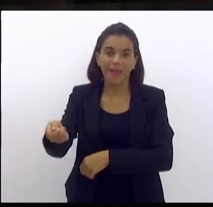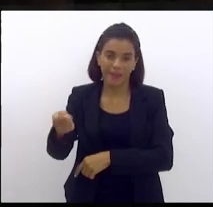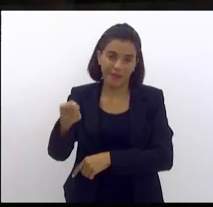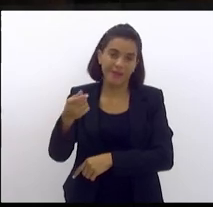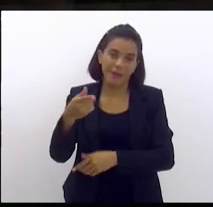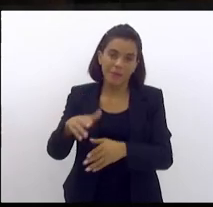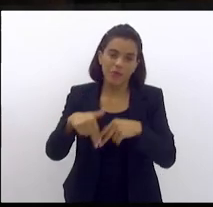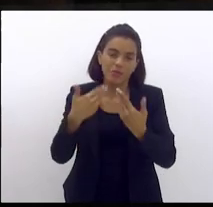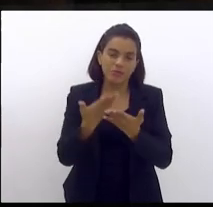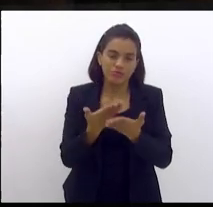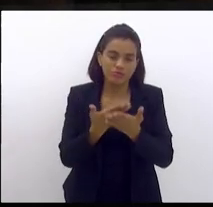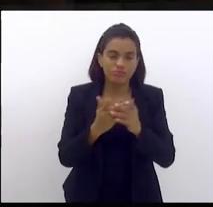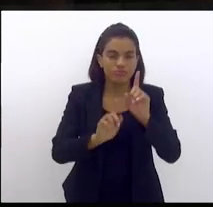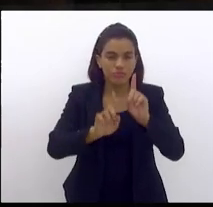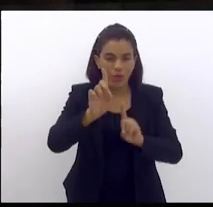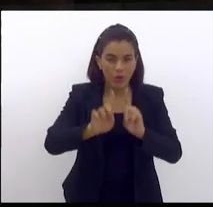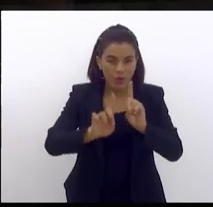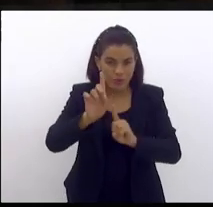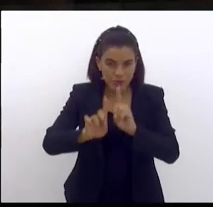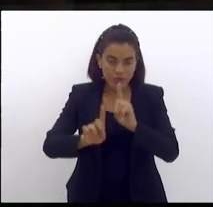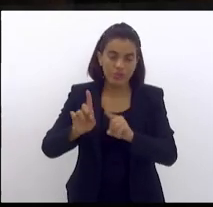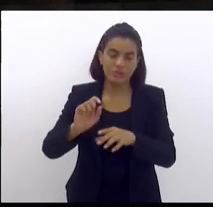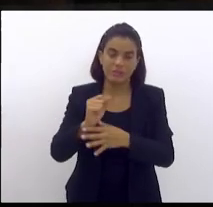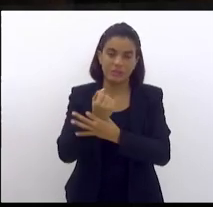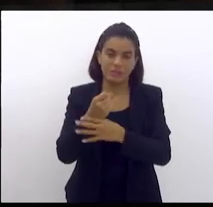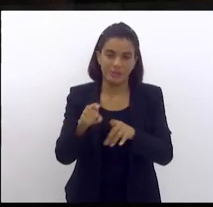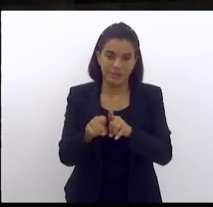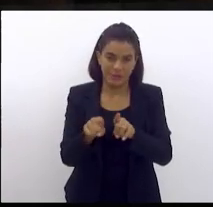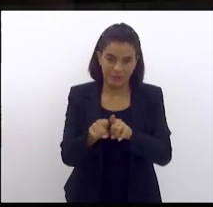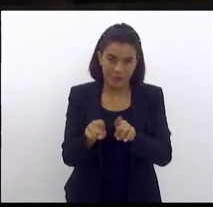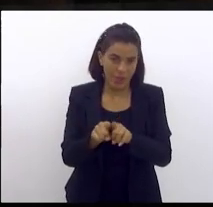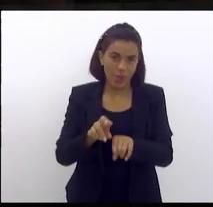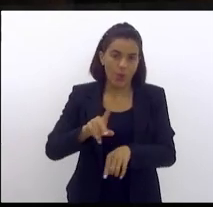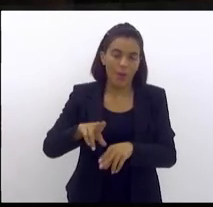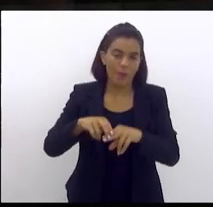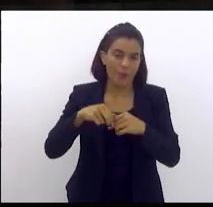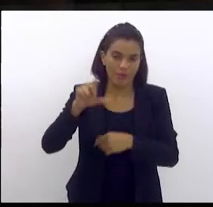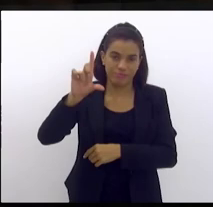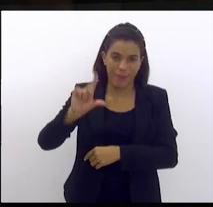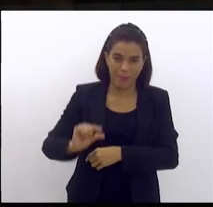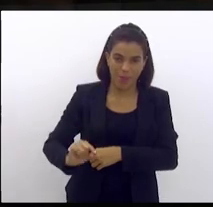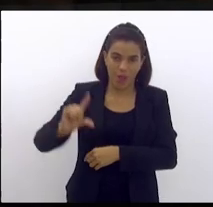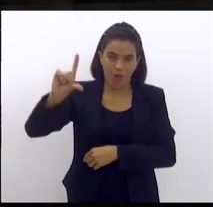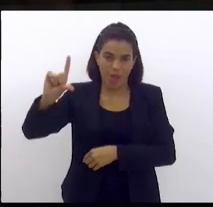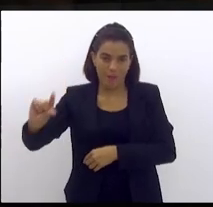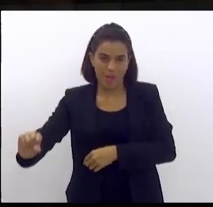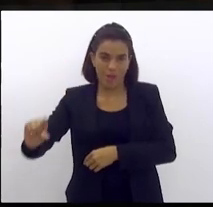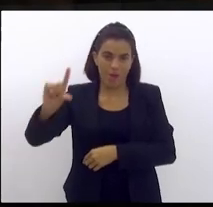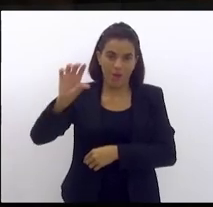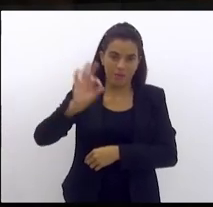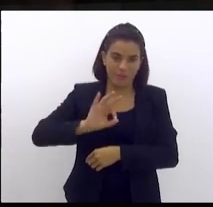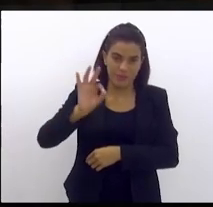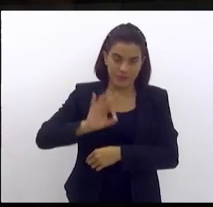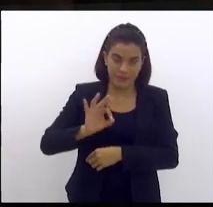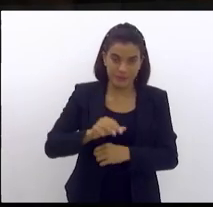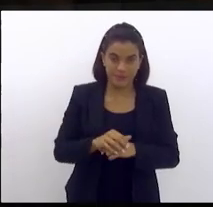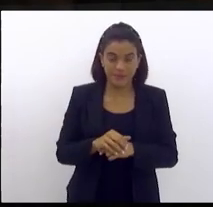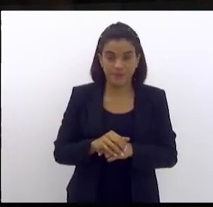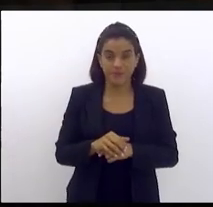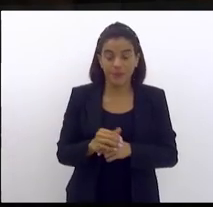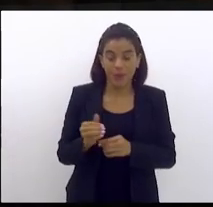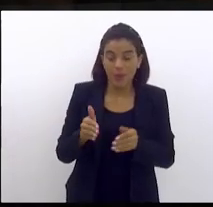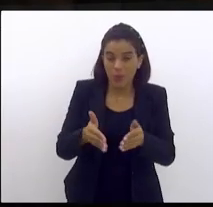outras questões da empresa e não porque vai ter alíquota menor e o incentivo